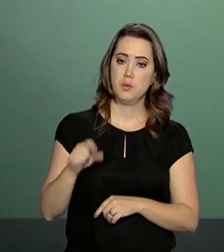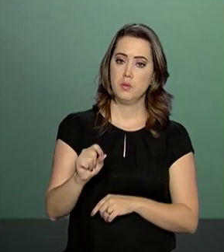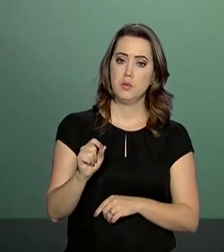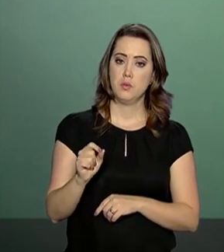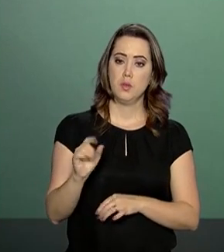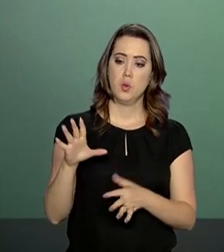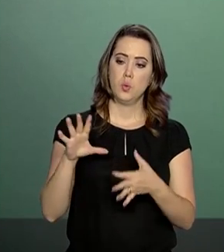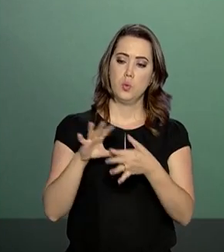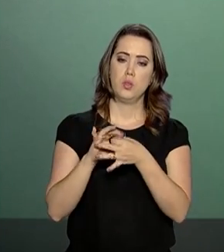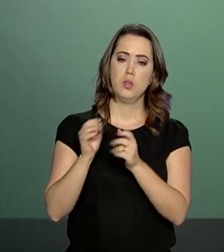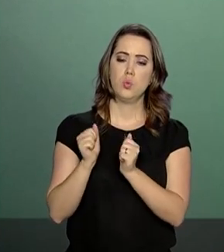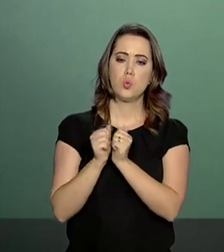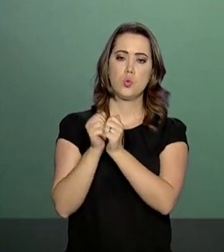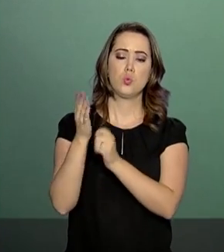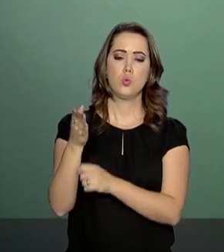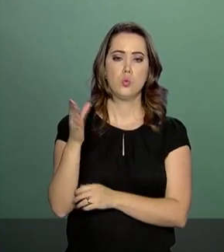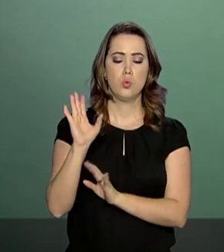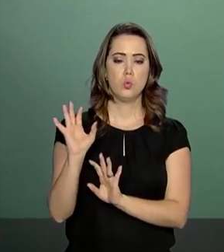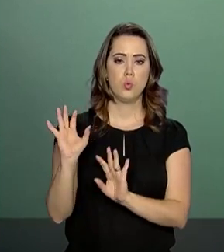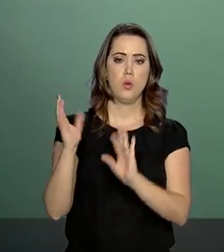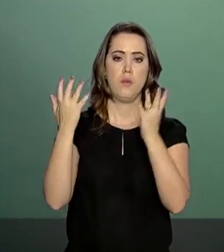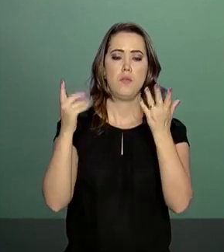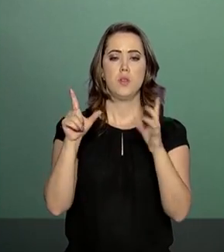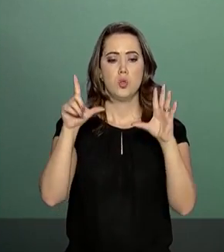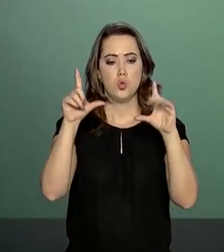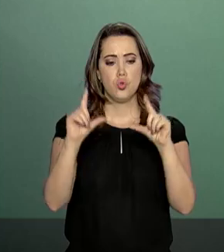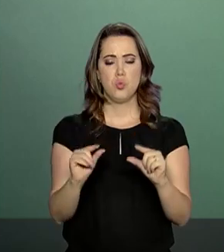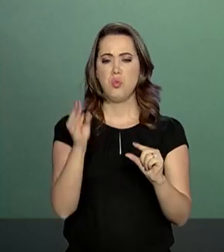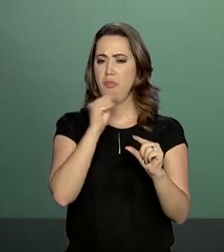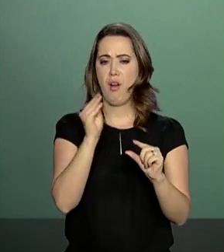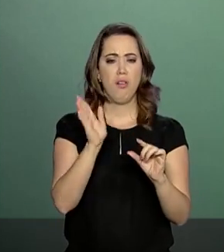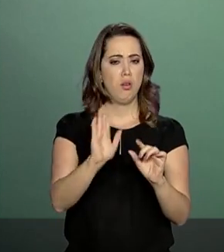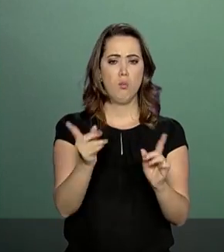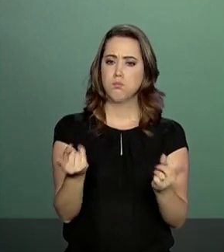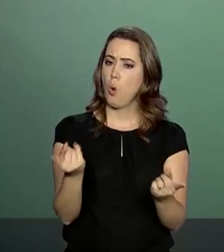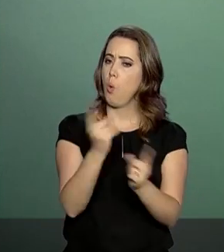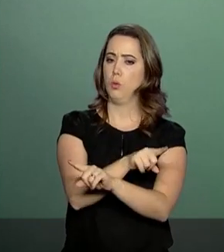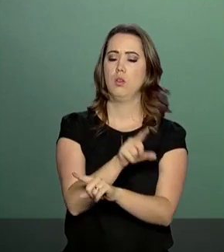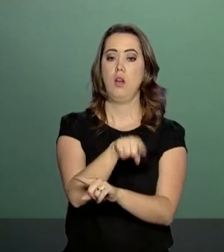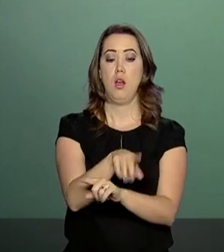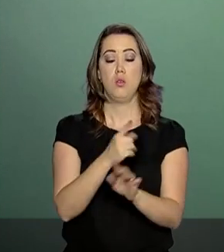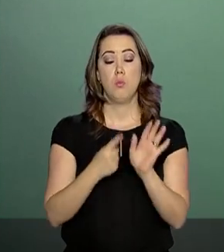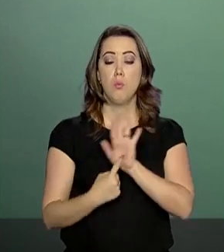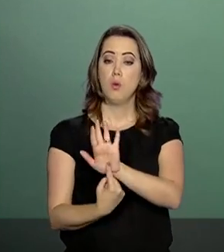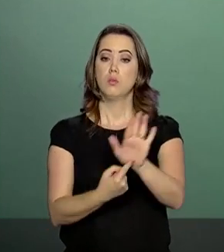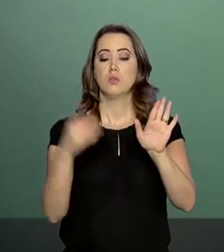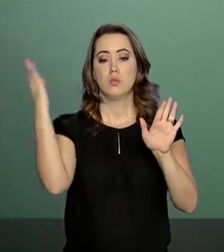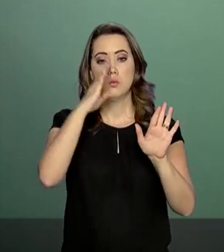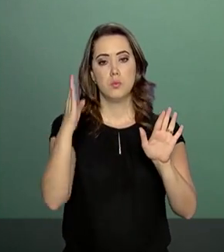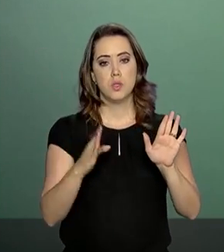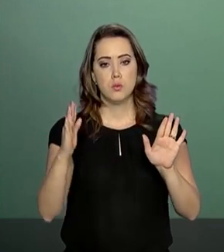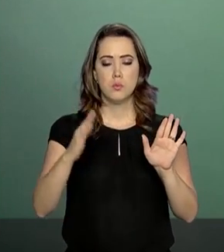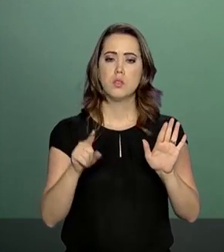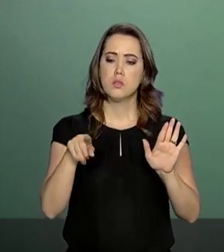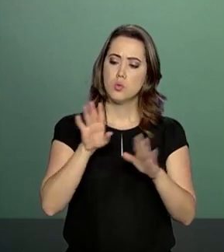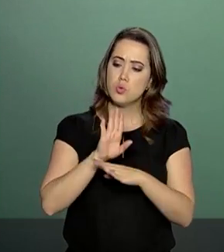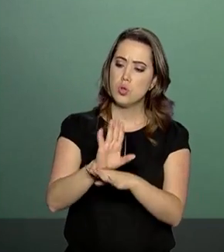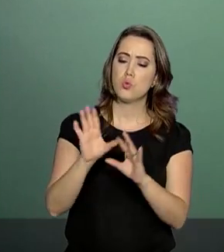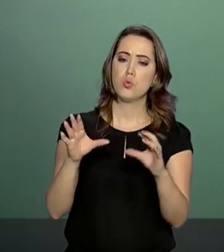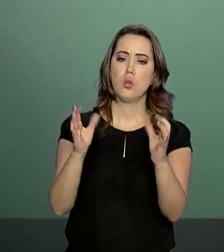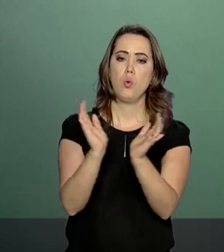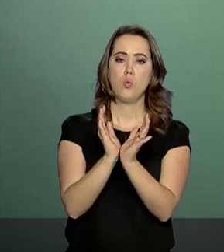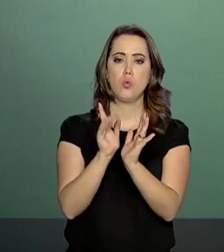coparticipam do evento ao contrário de enfraquecimento é uma demonstração do estado brasileiro de suporte ao grupo